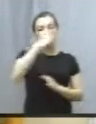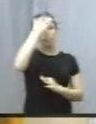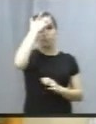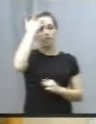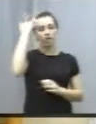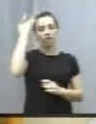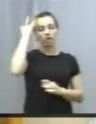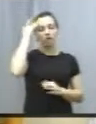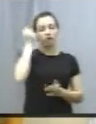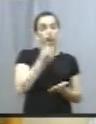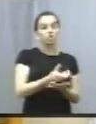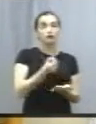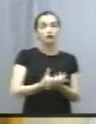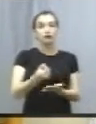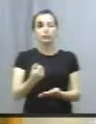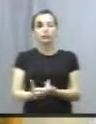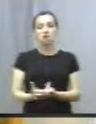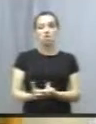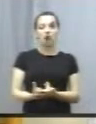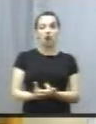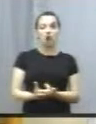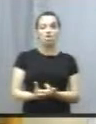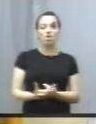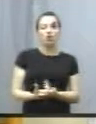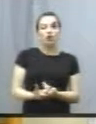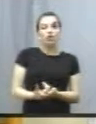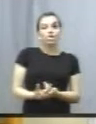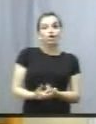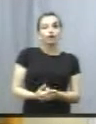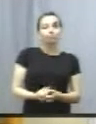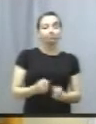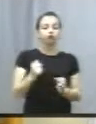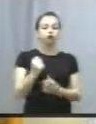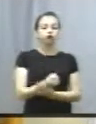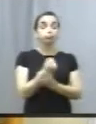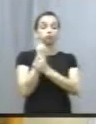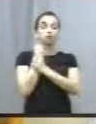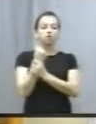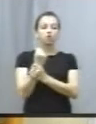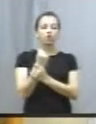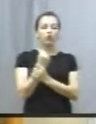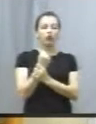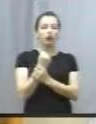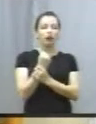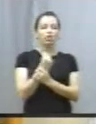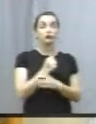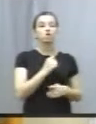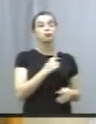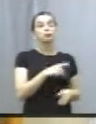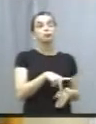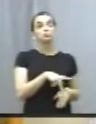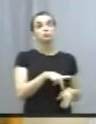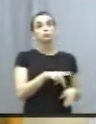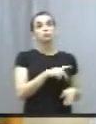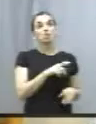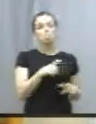que lhe pagam as mensalidades, ficam defendendo posições políticas,